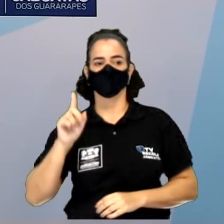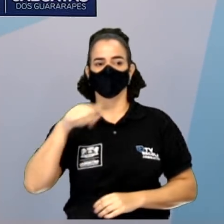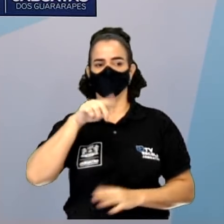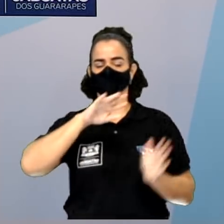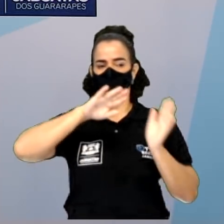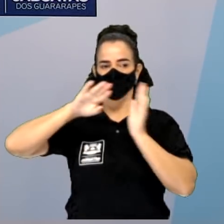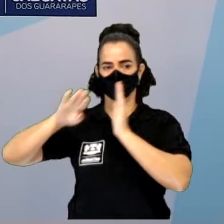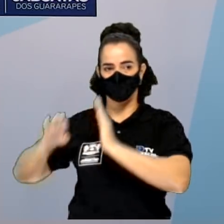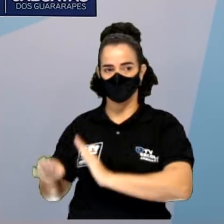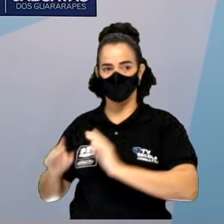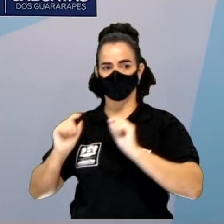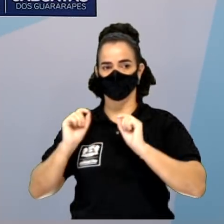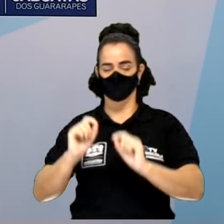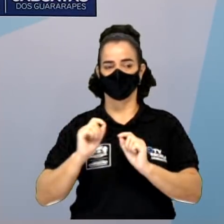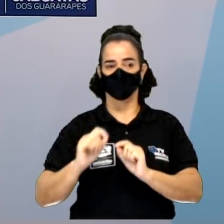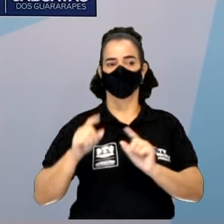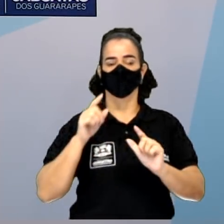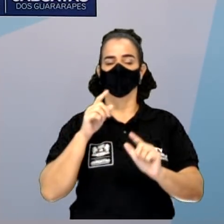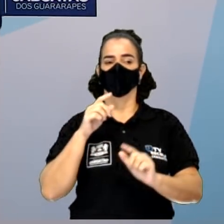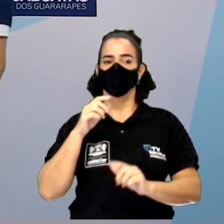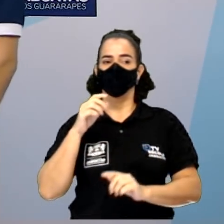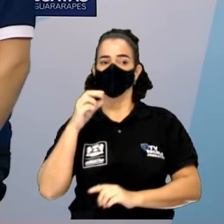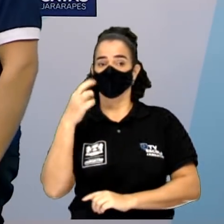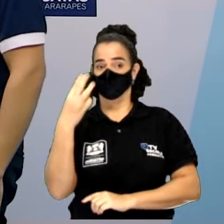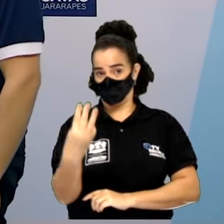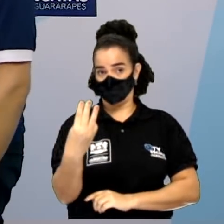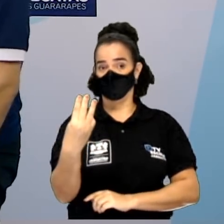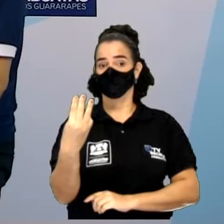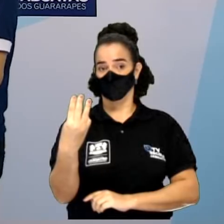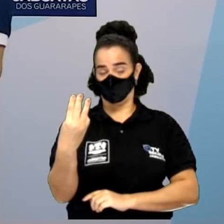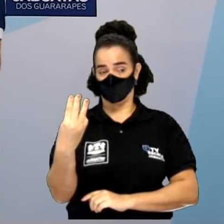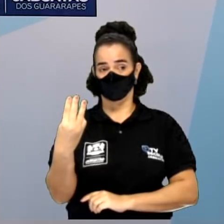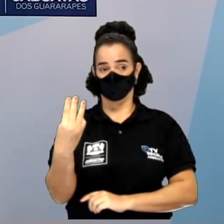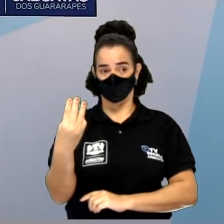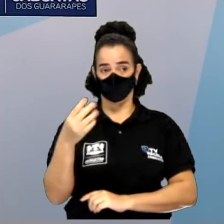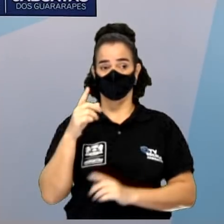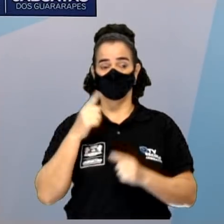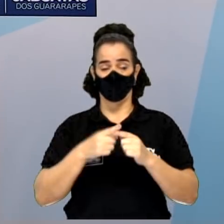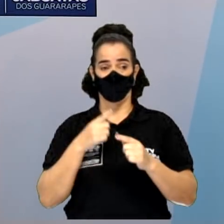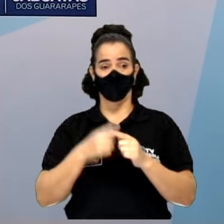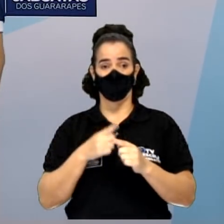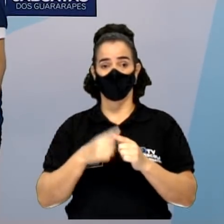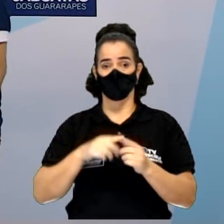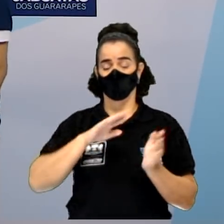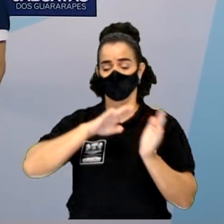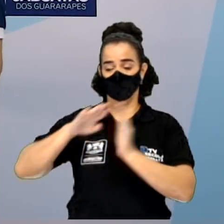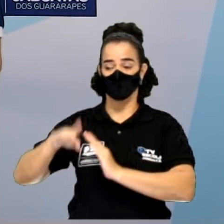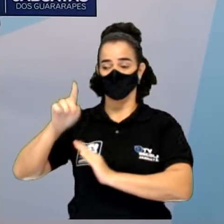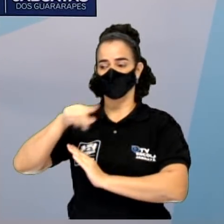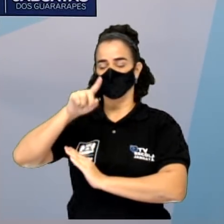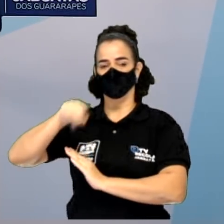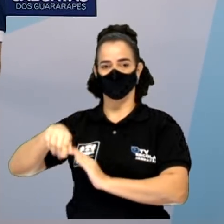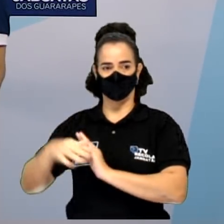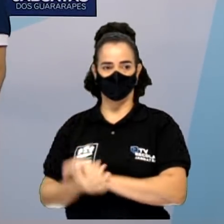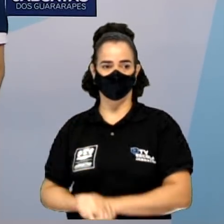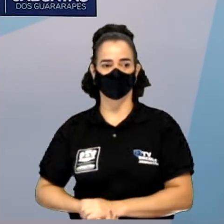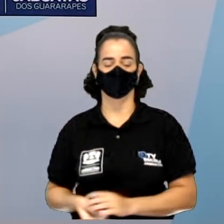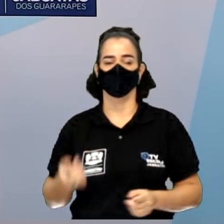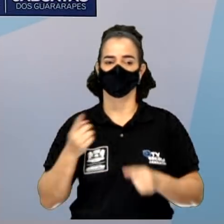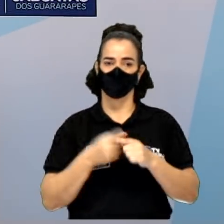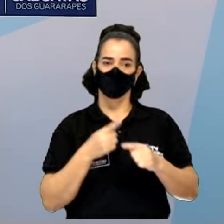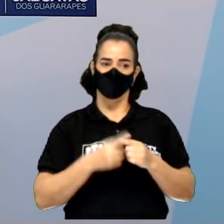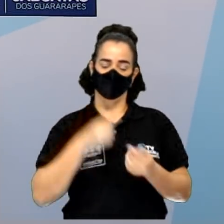item de número 3, né? O item número 3, ó, ele foi eliminado pelo seguinte. O verbo ter marca uma